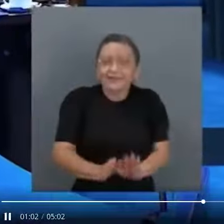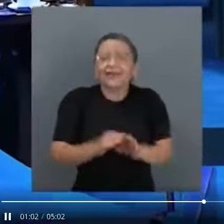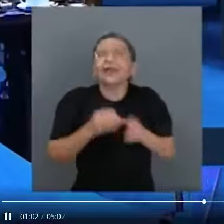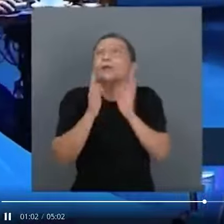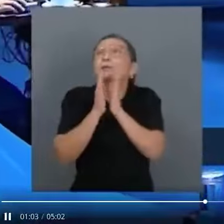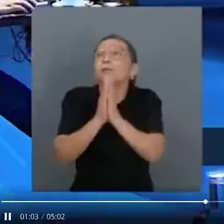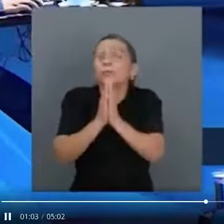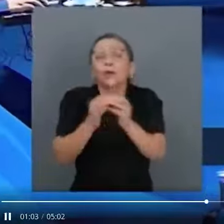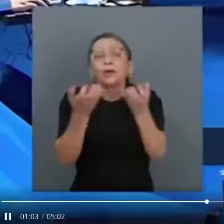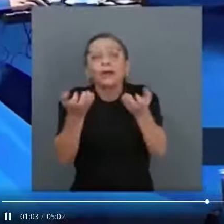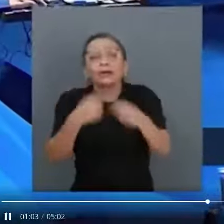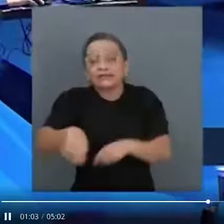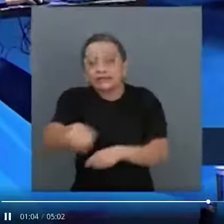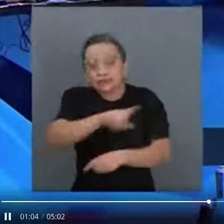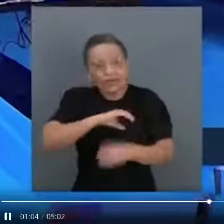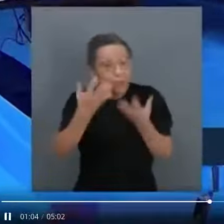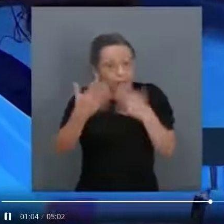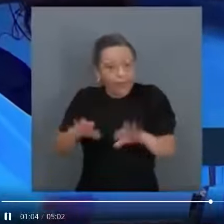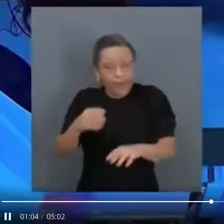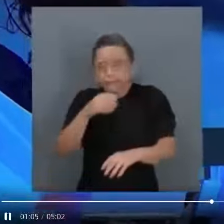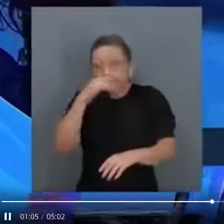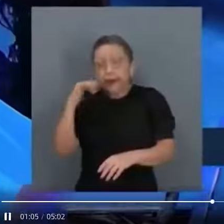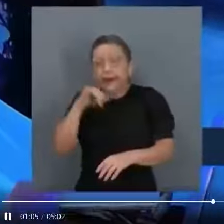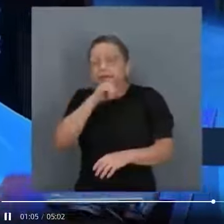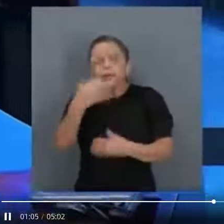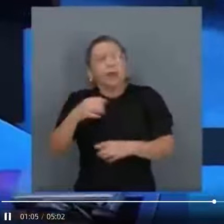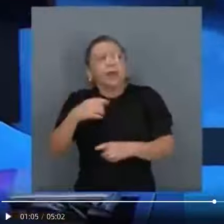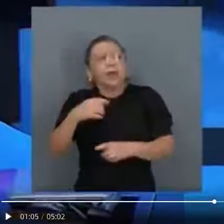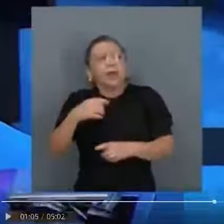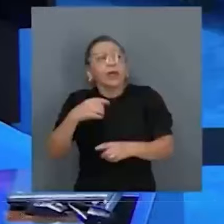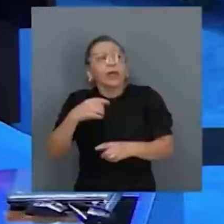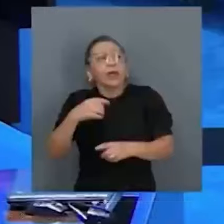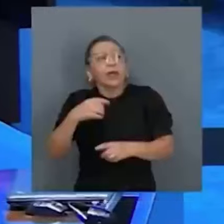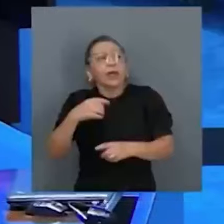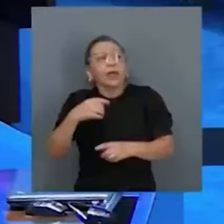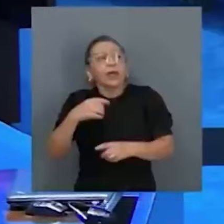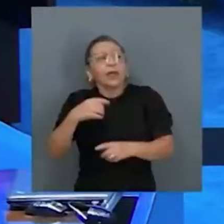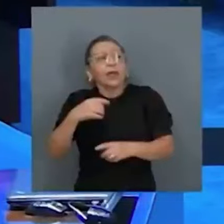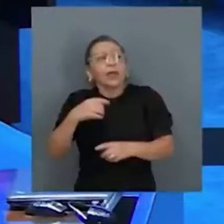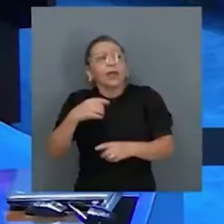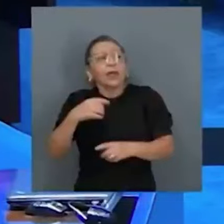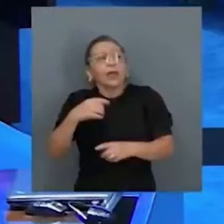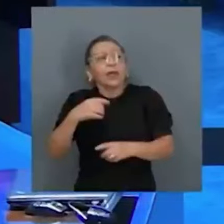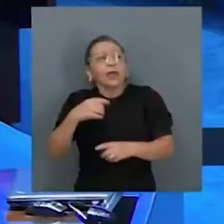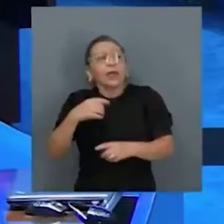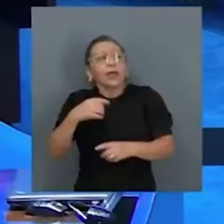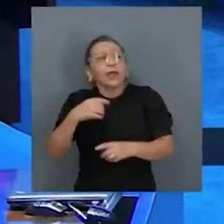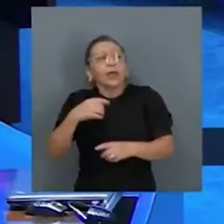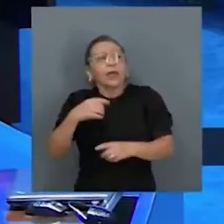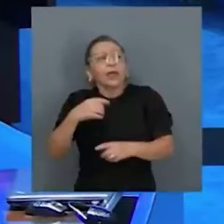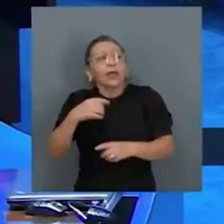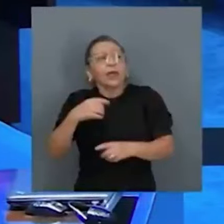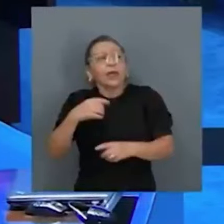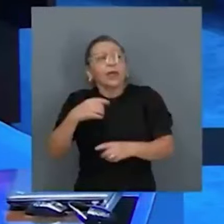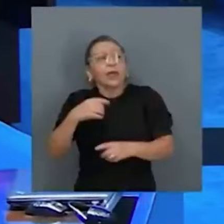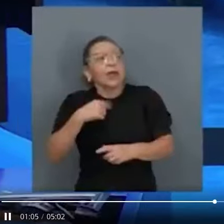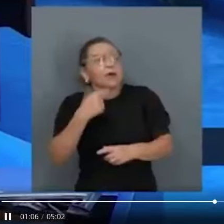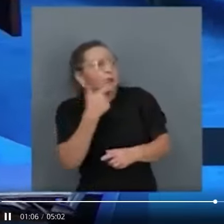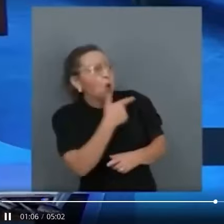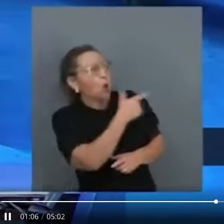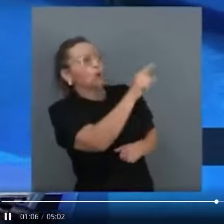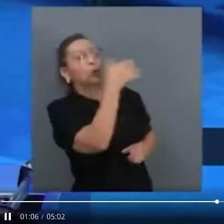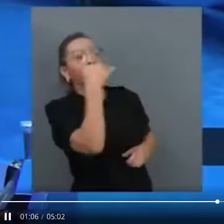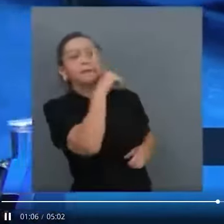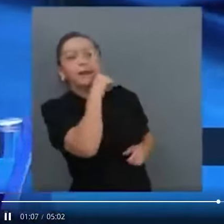imploro. Se vocês não me quiserem, conseguirei outros pais. Mano, que porra de argumento é esse, minha senhora?